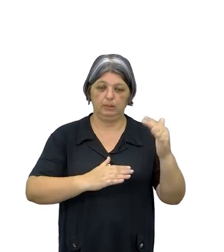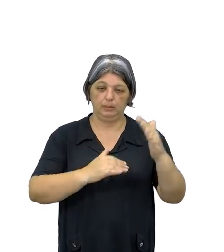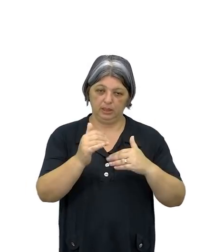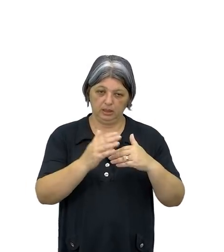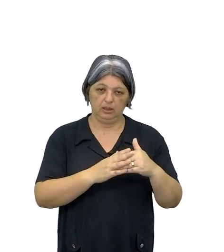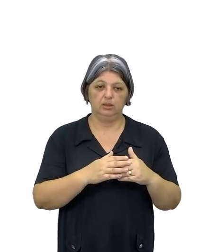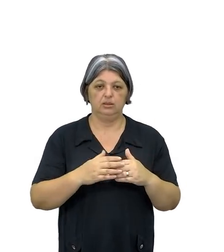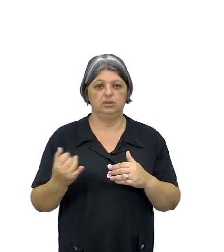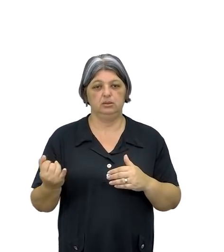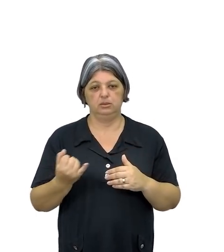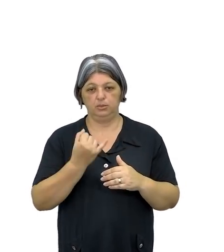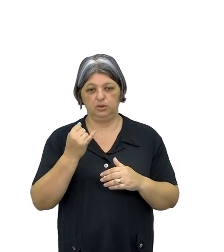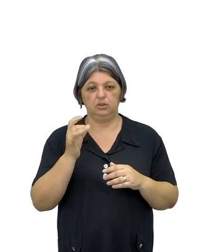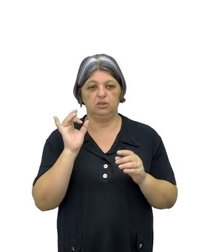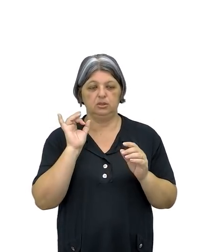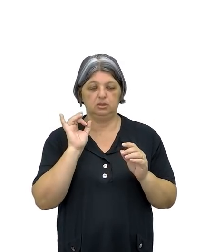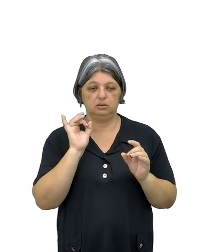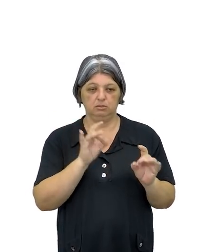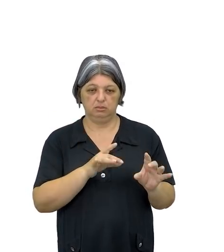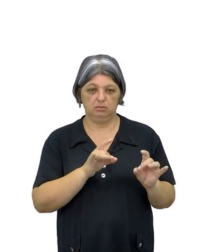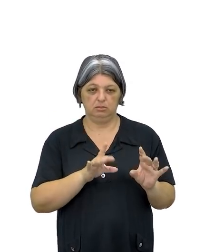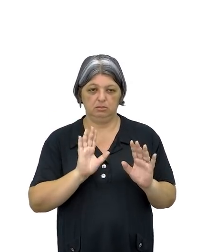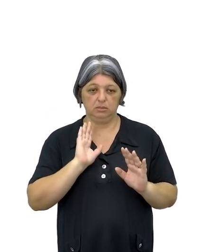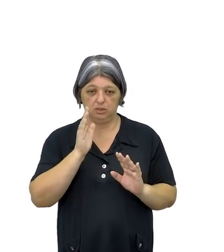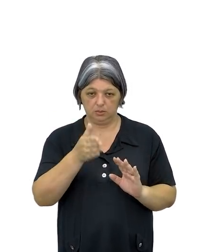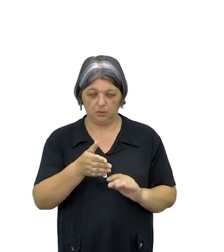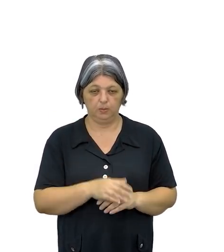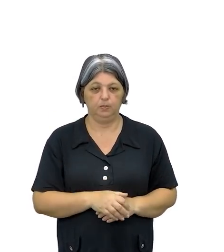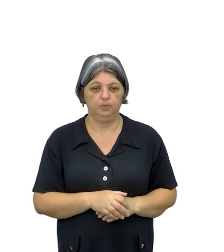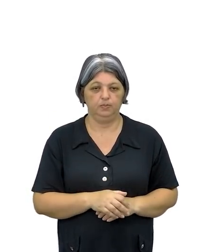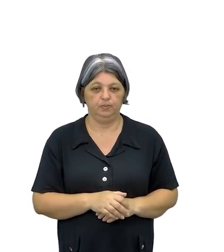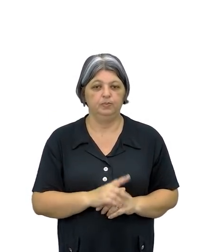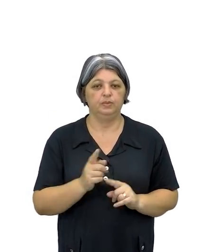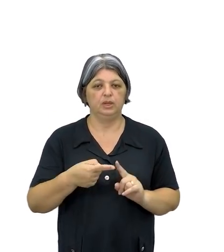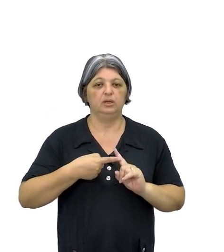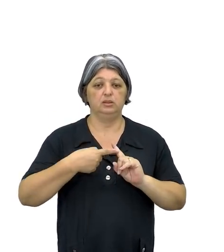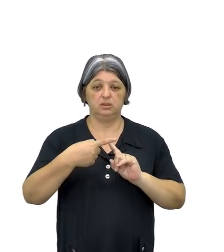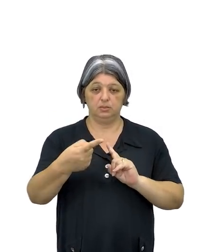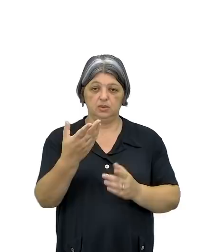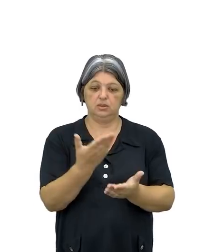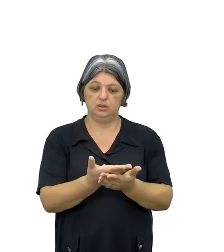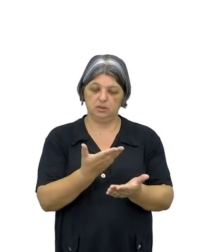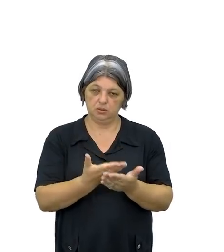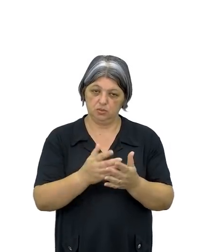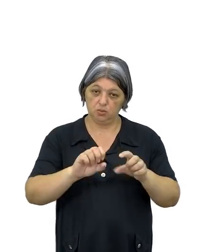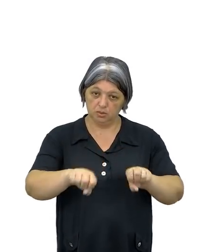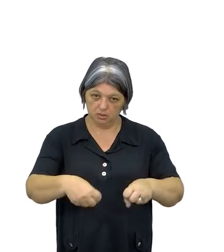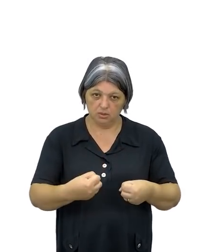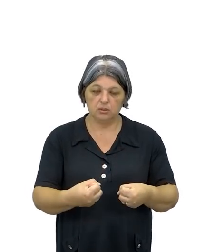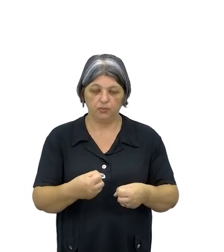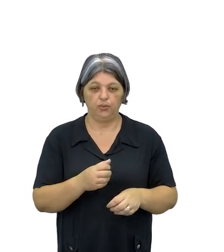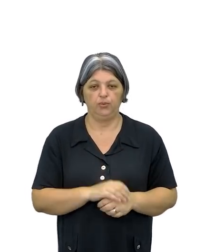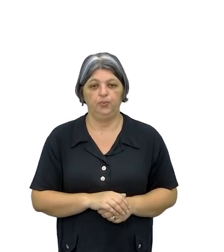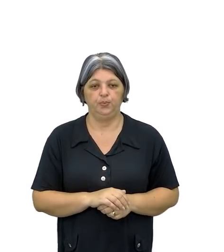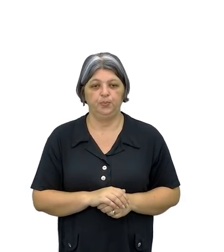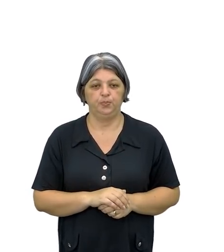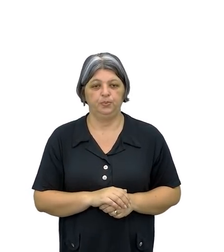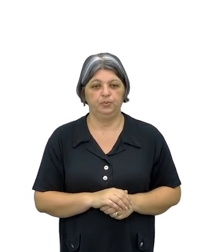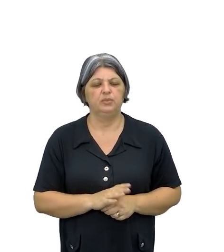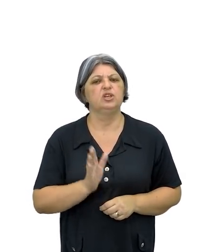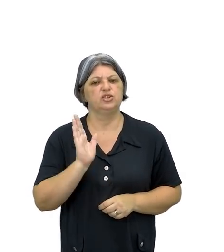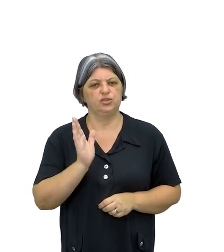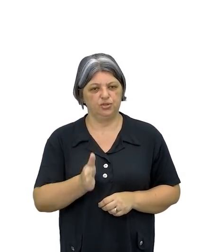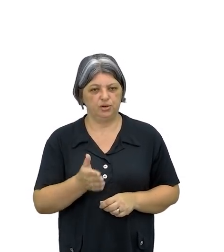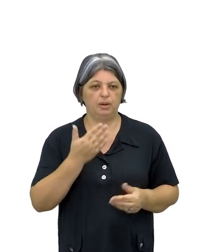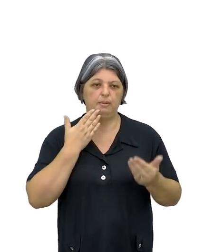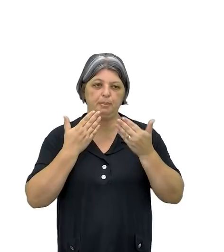esse momento, de 6 de abril a 12 de abril, nós temos a semana de estudos intensivos. Certamente vocês já conversaram